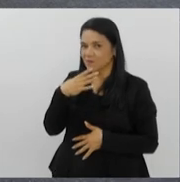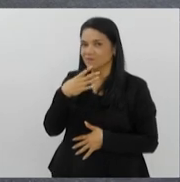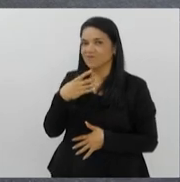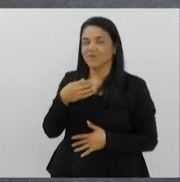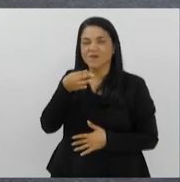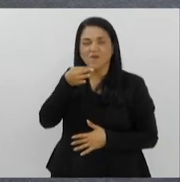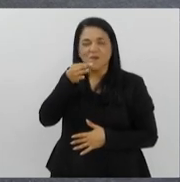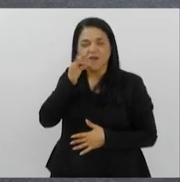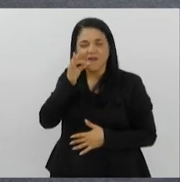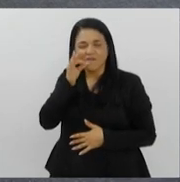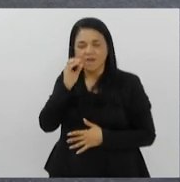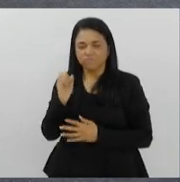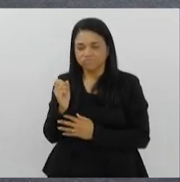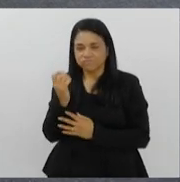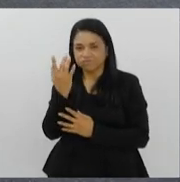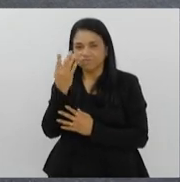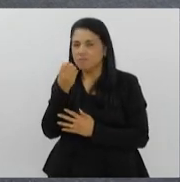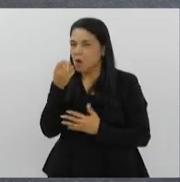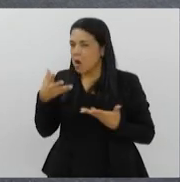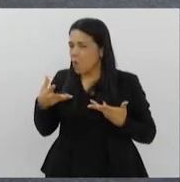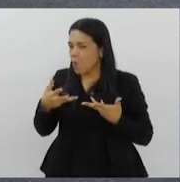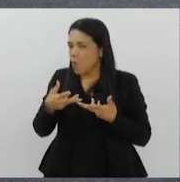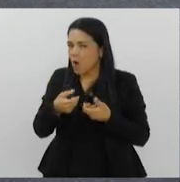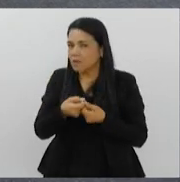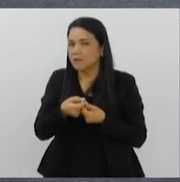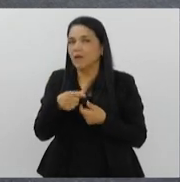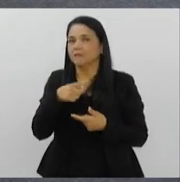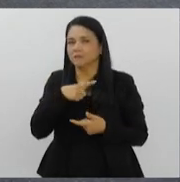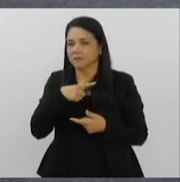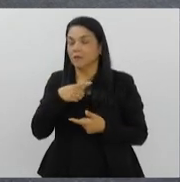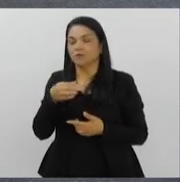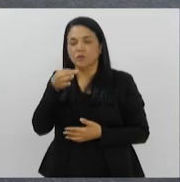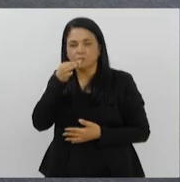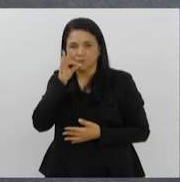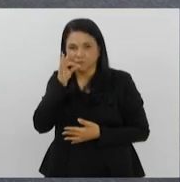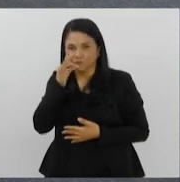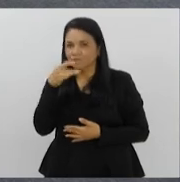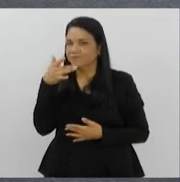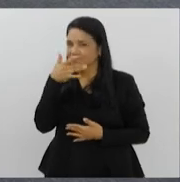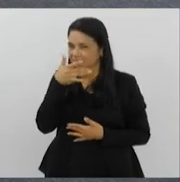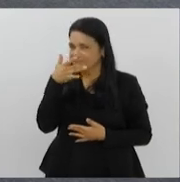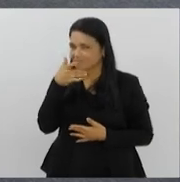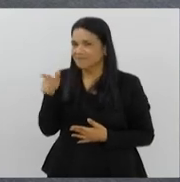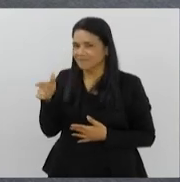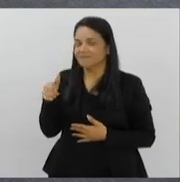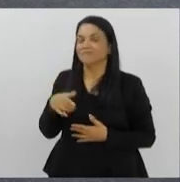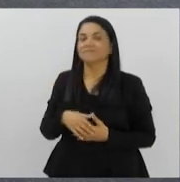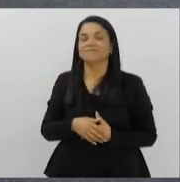de excelente qualidade, eu já tive a oportunidade de usufruir. E